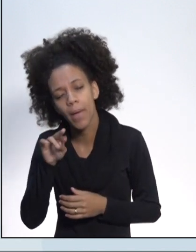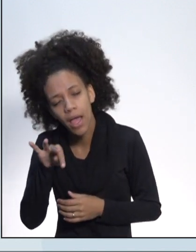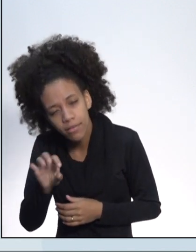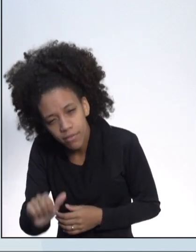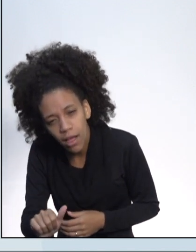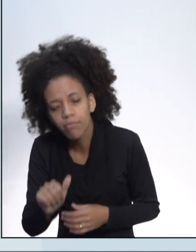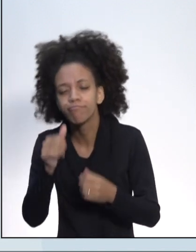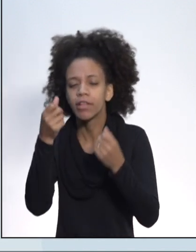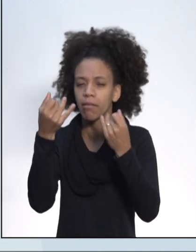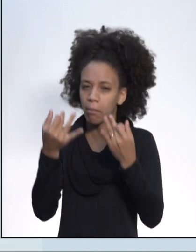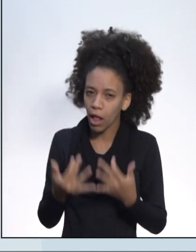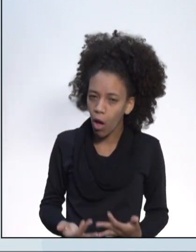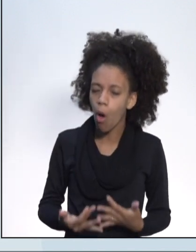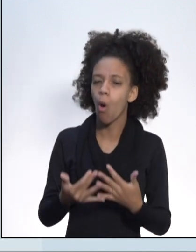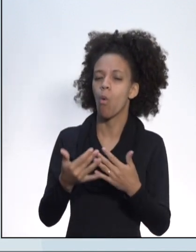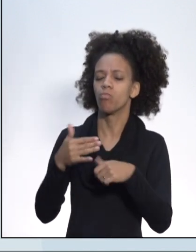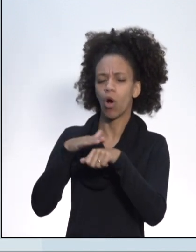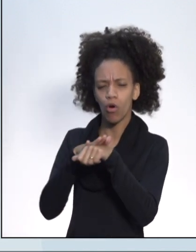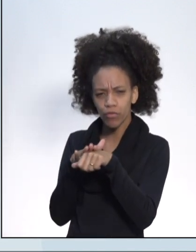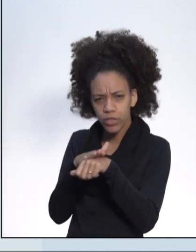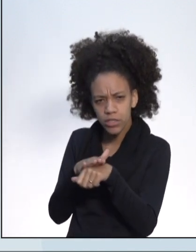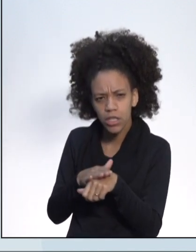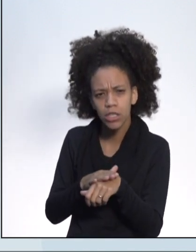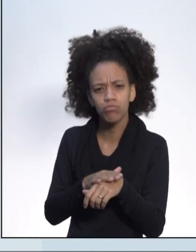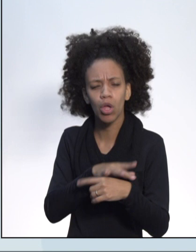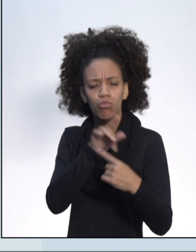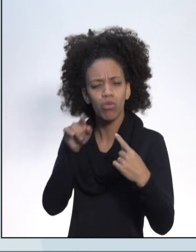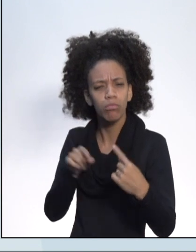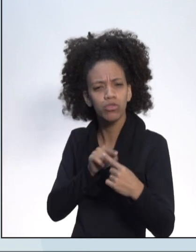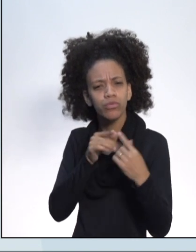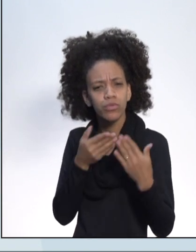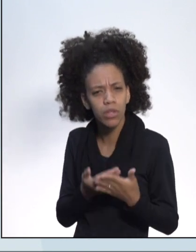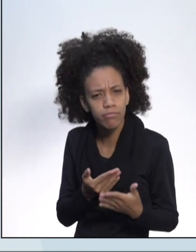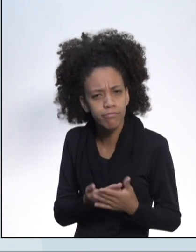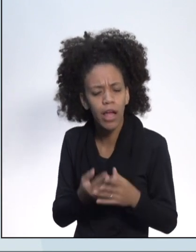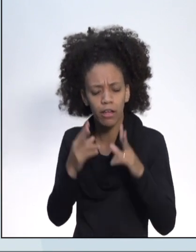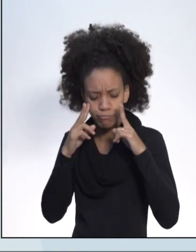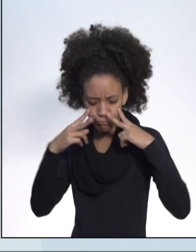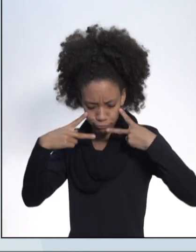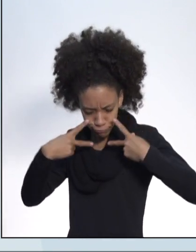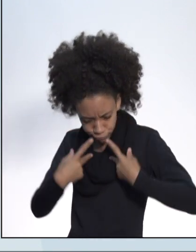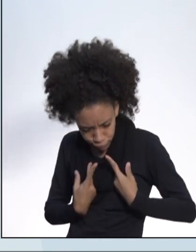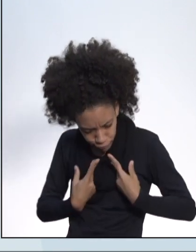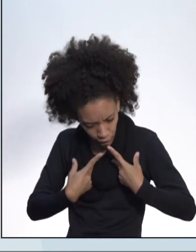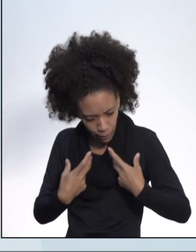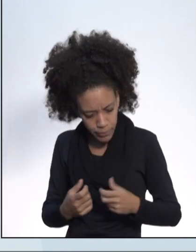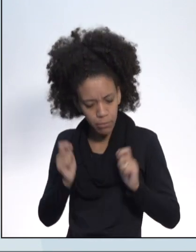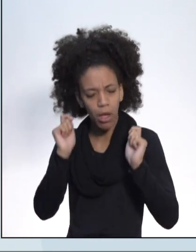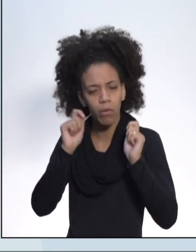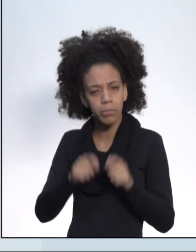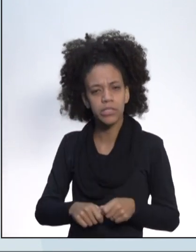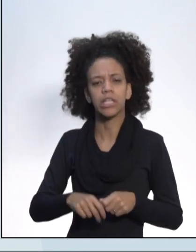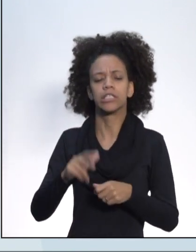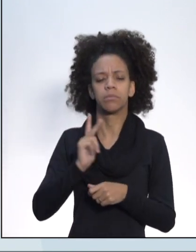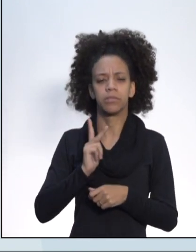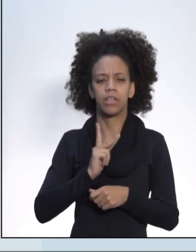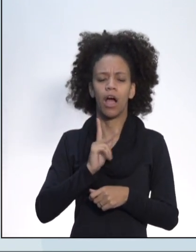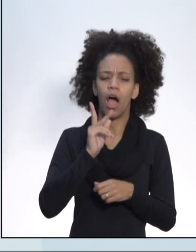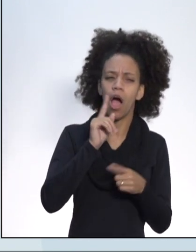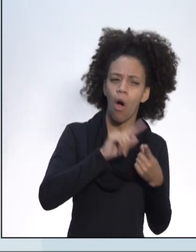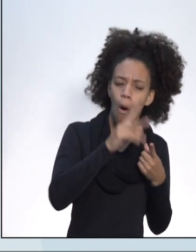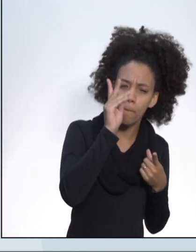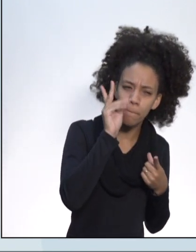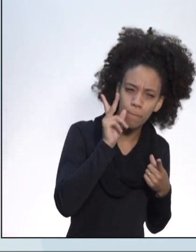com vocês sobre os objetivos de aula, sobre olhar essas competências, tirar o ponto forte,